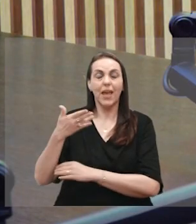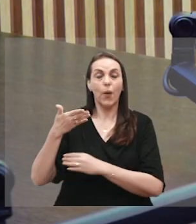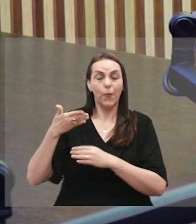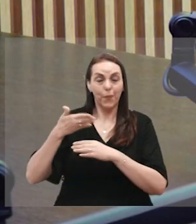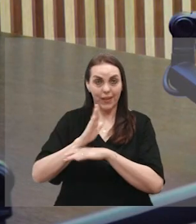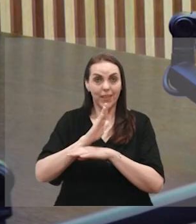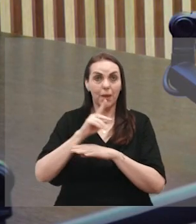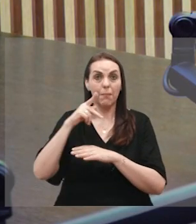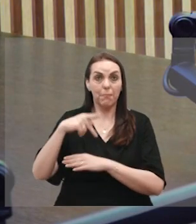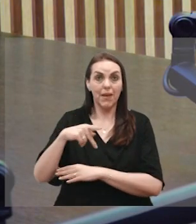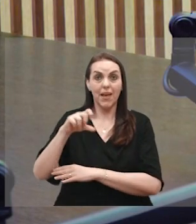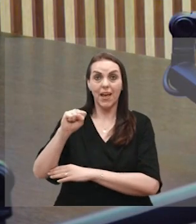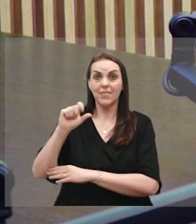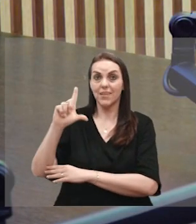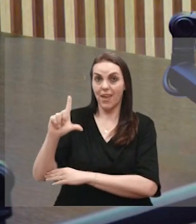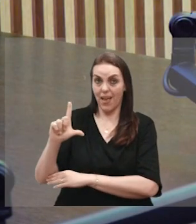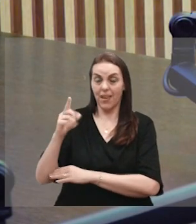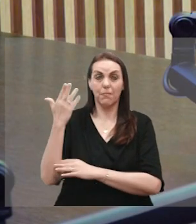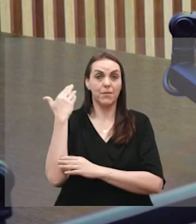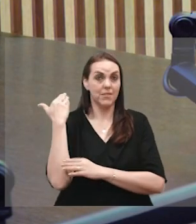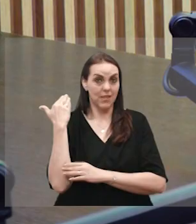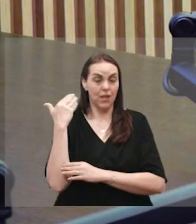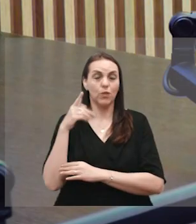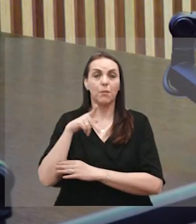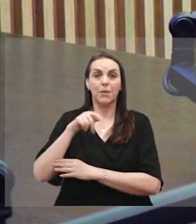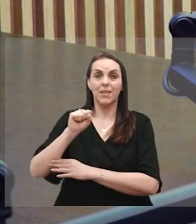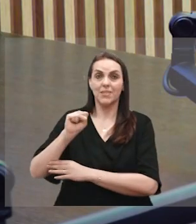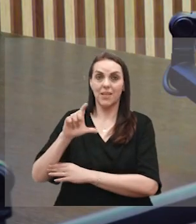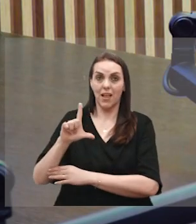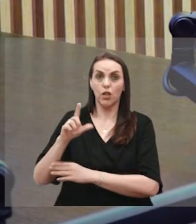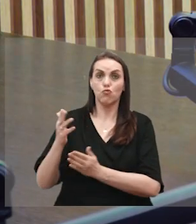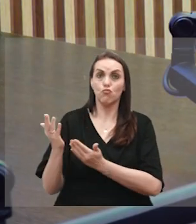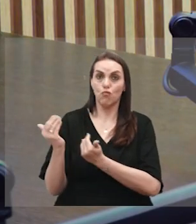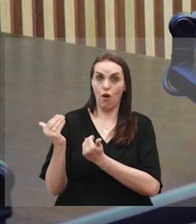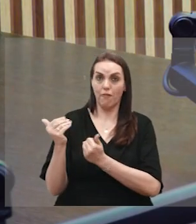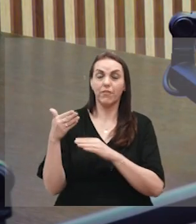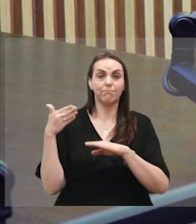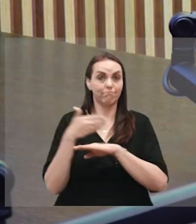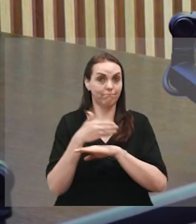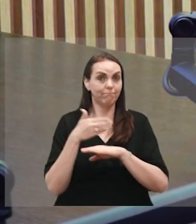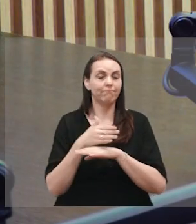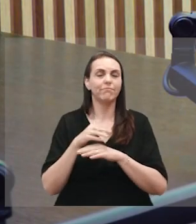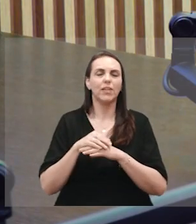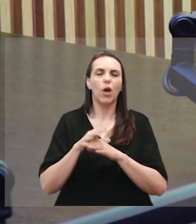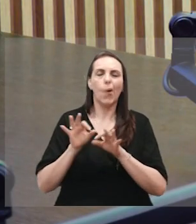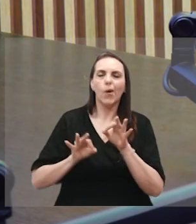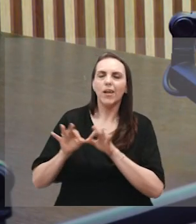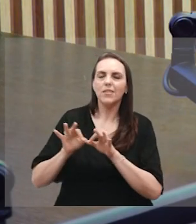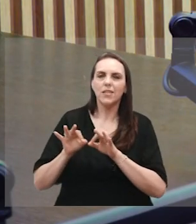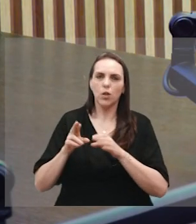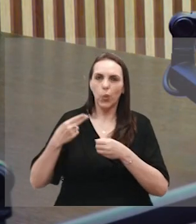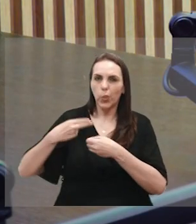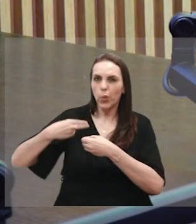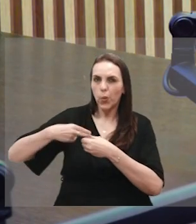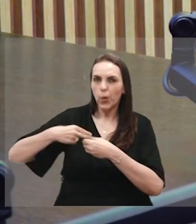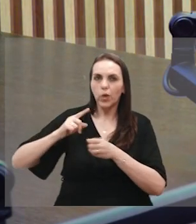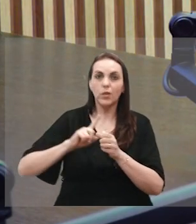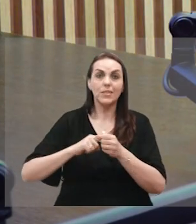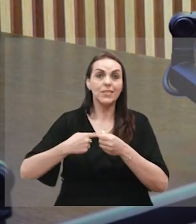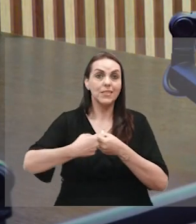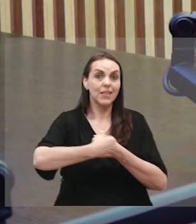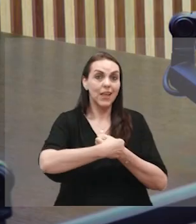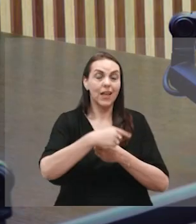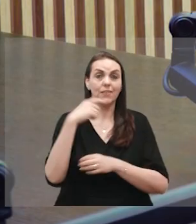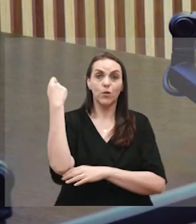PSL na época e fui vice-presidente do estado, né, no PSL Jovem, e a gente organizou alguns núcleos em cidades do Rio Grande do